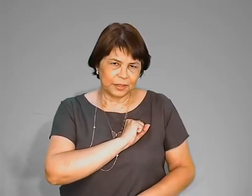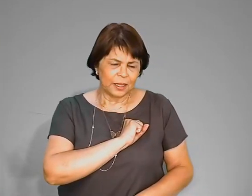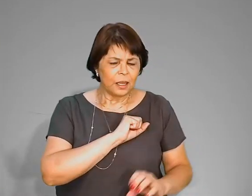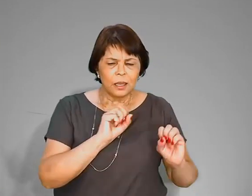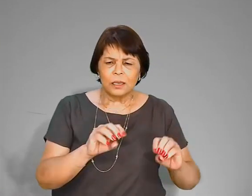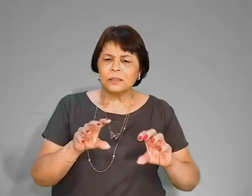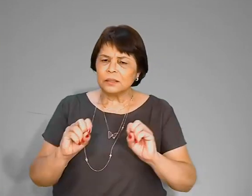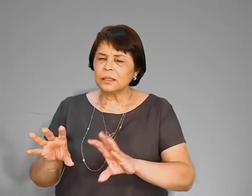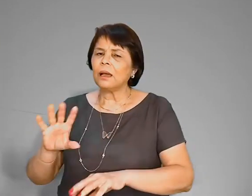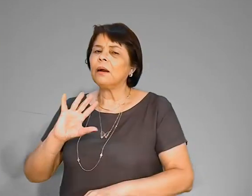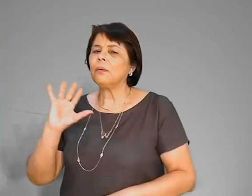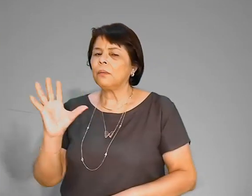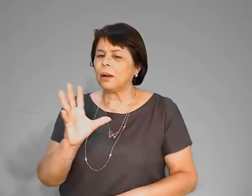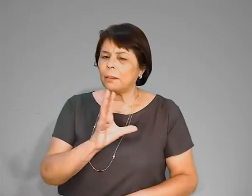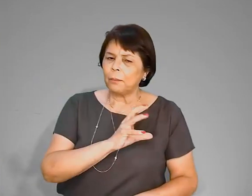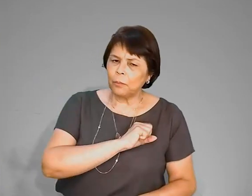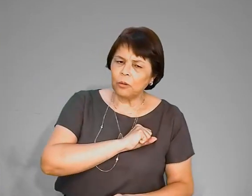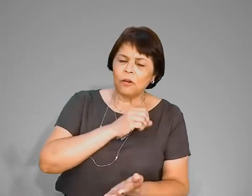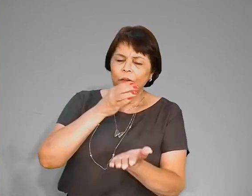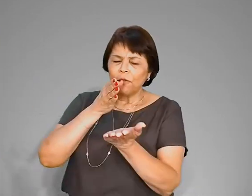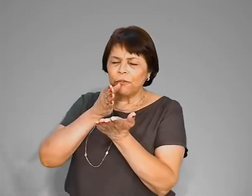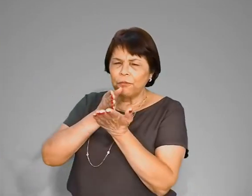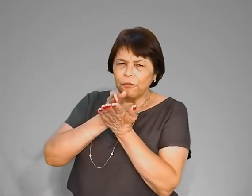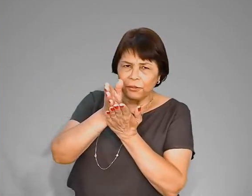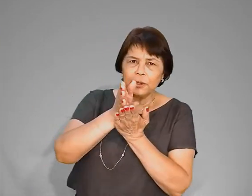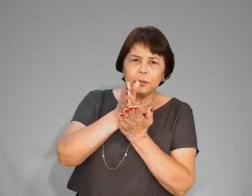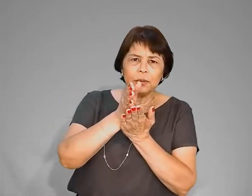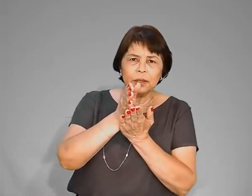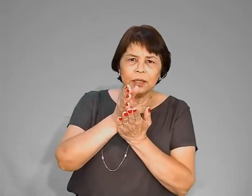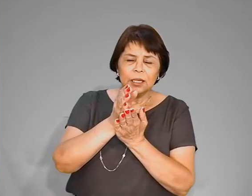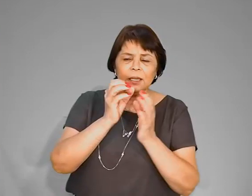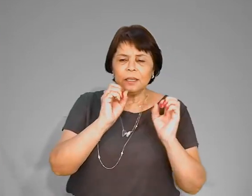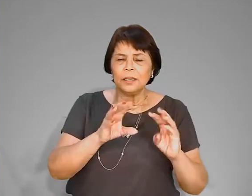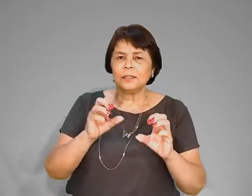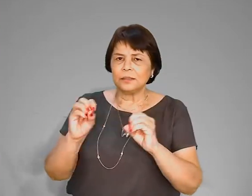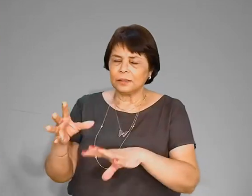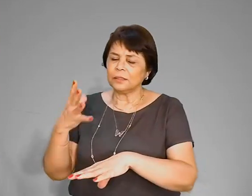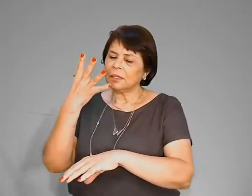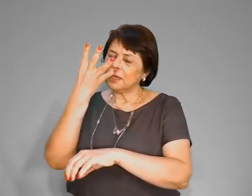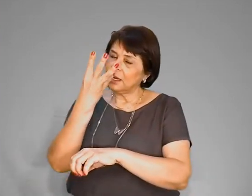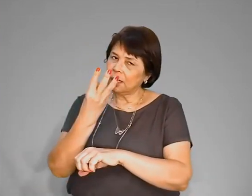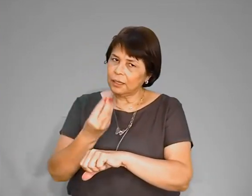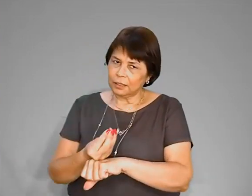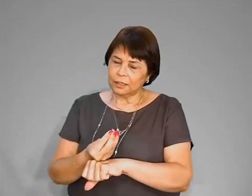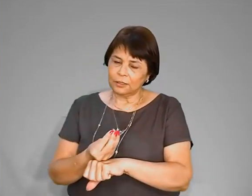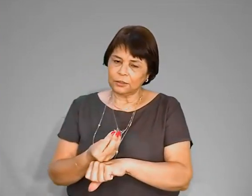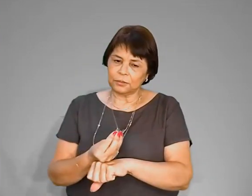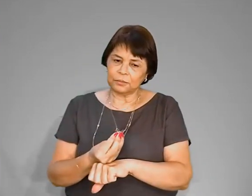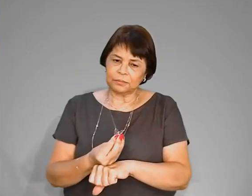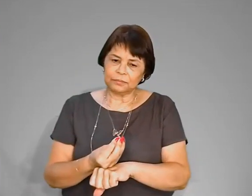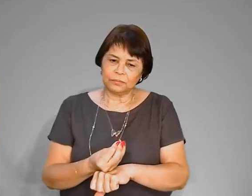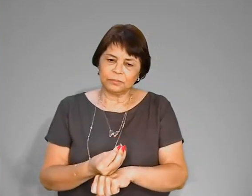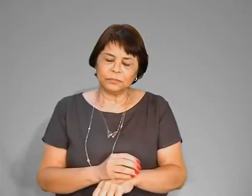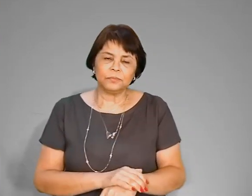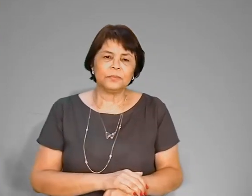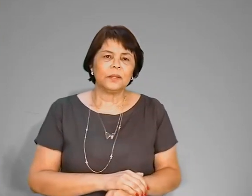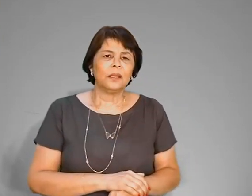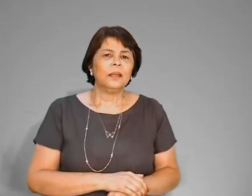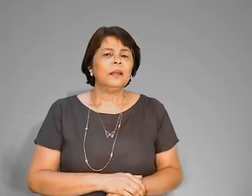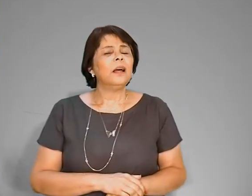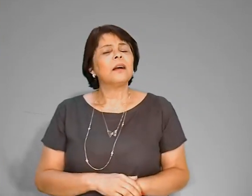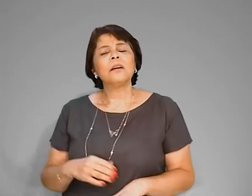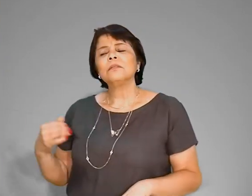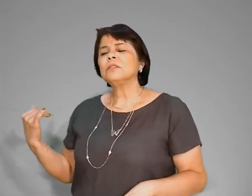somos edificados sobre o fundamento dos apóstolos e profetas. Mas em nome de quem esses apóstolos